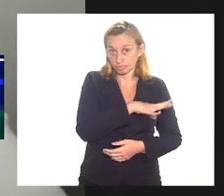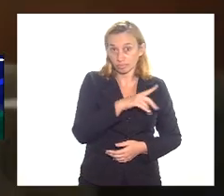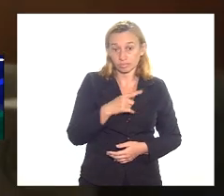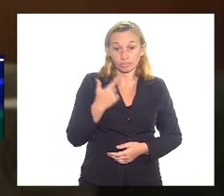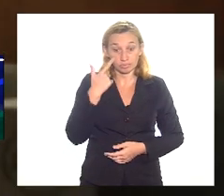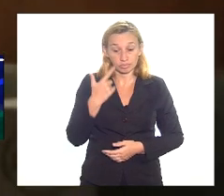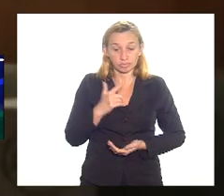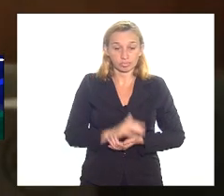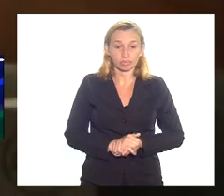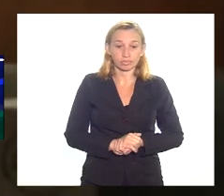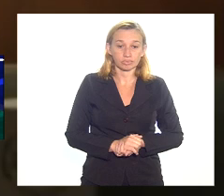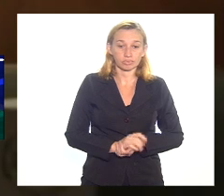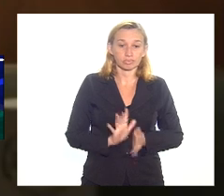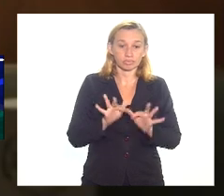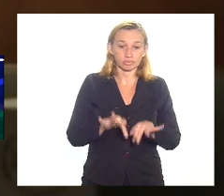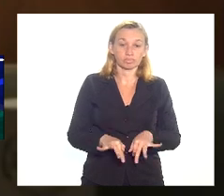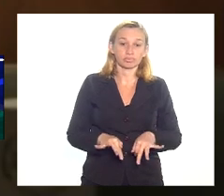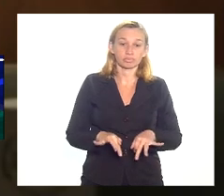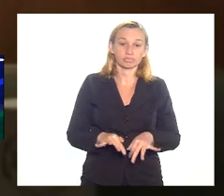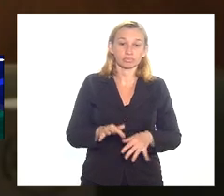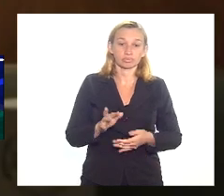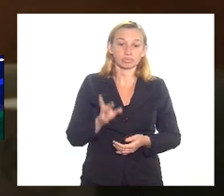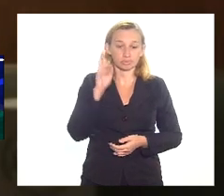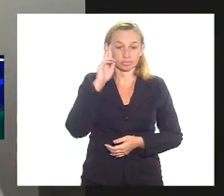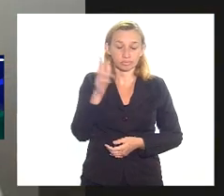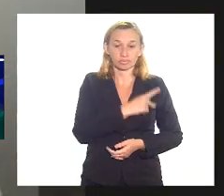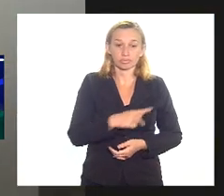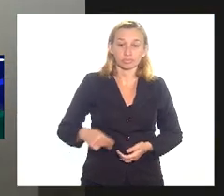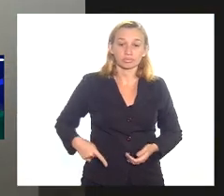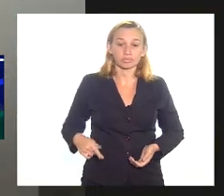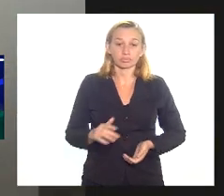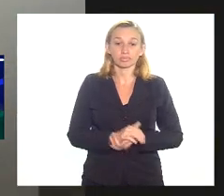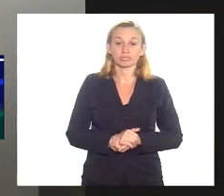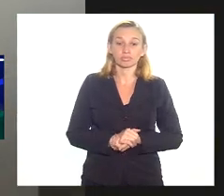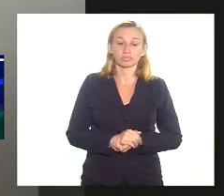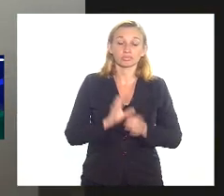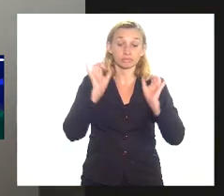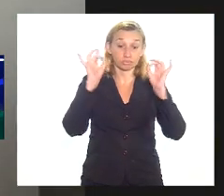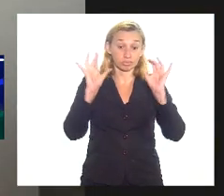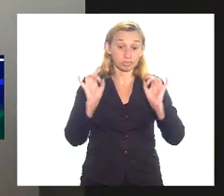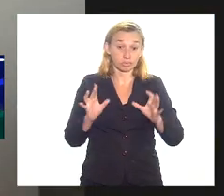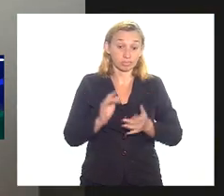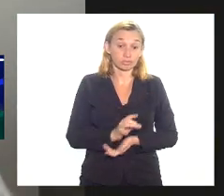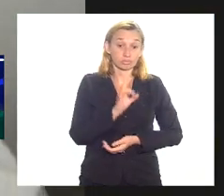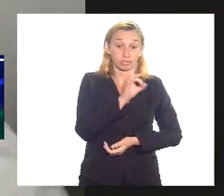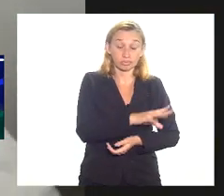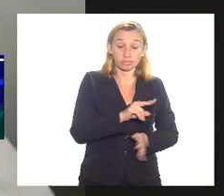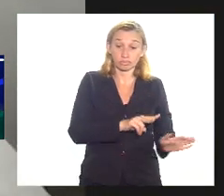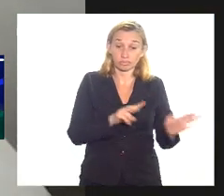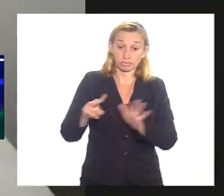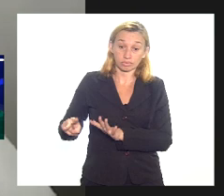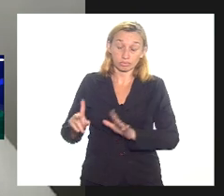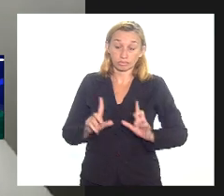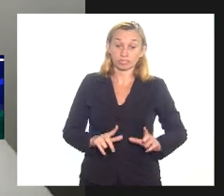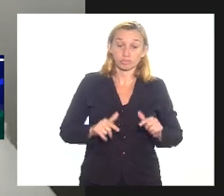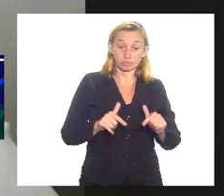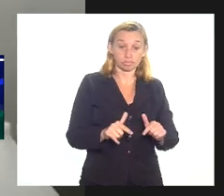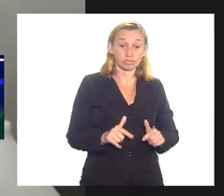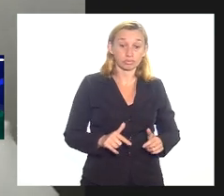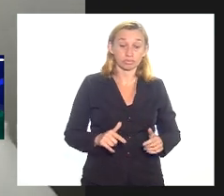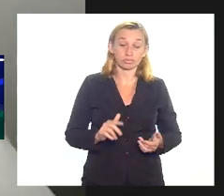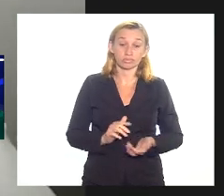viu... Para concluir, senhor presidente, a gente viu, em especial, a última semana de ações